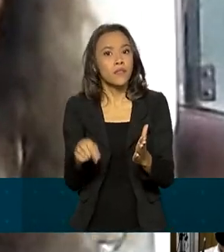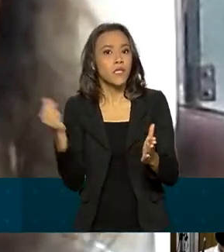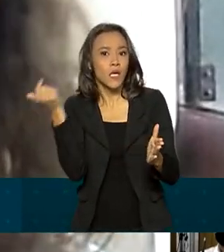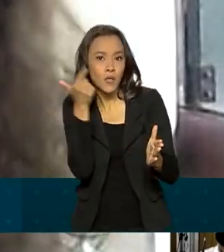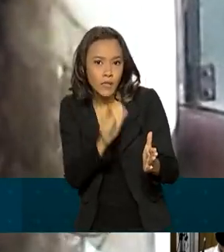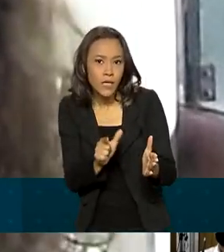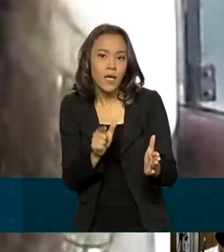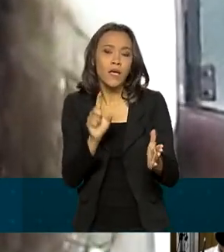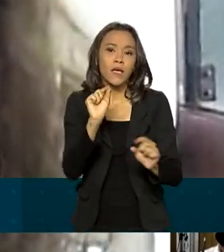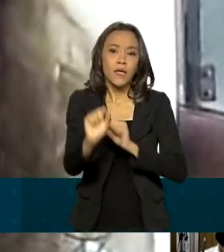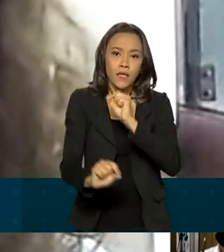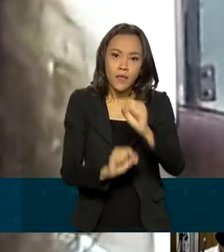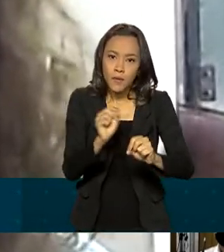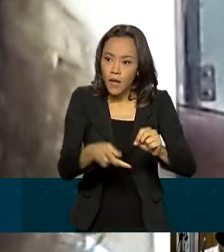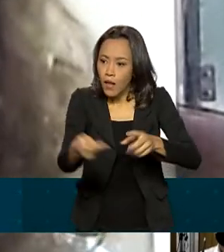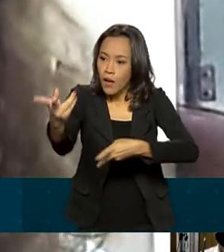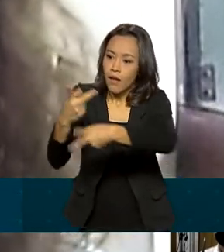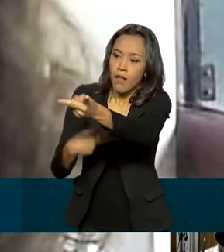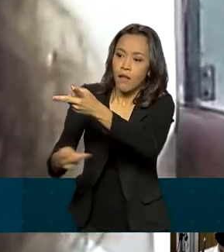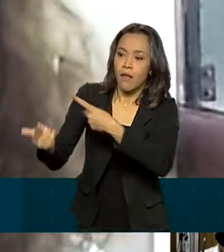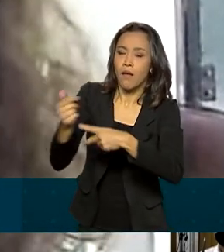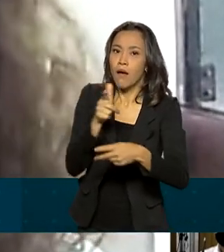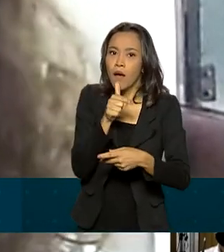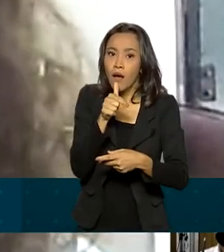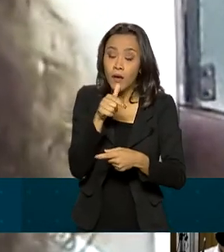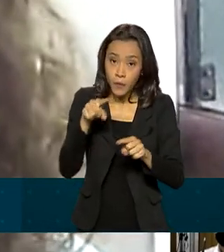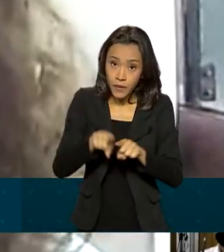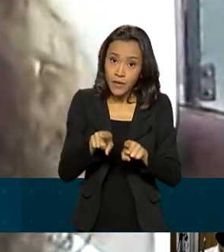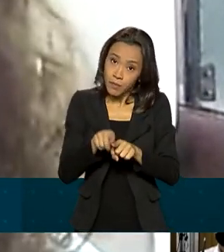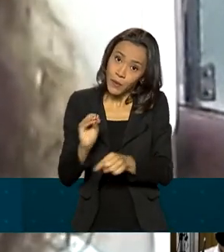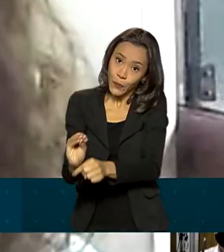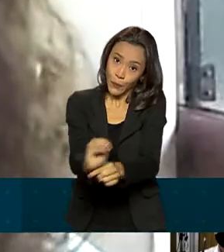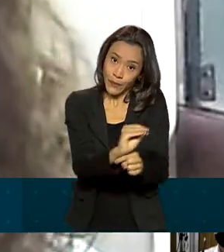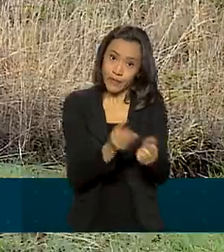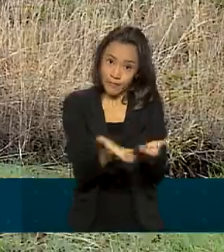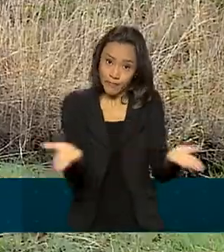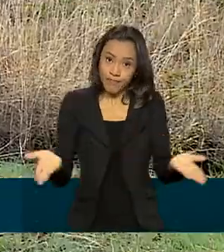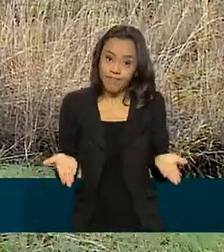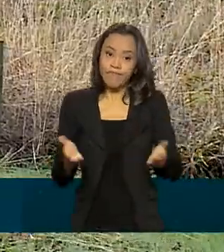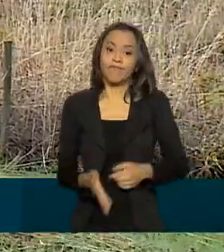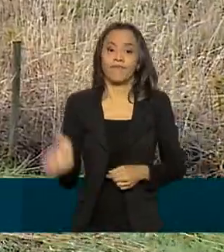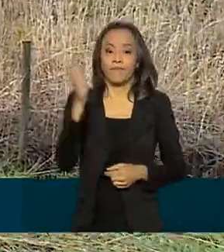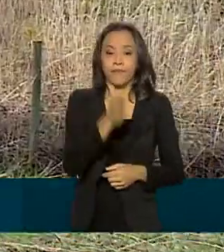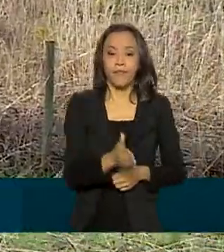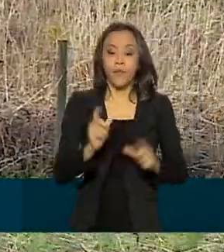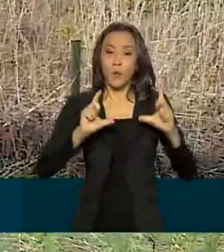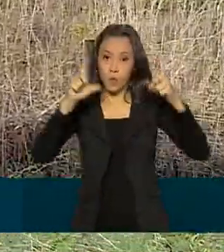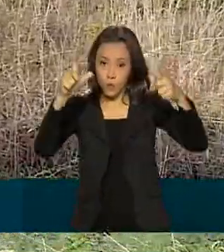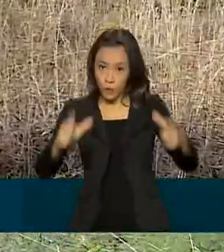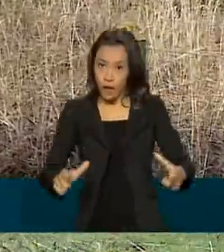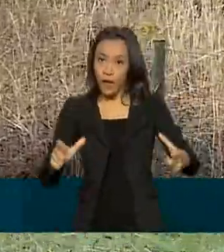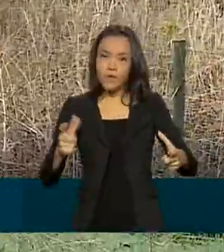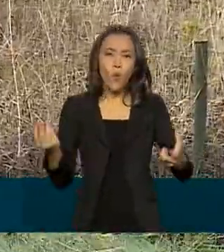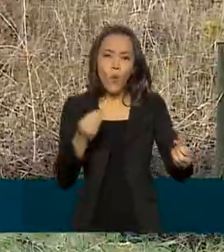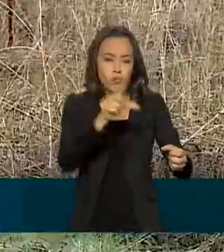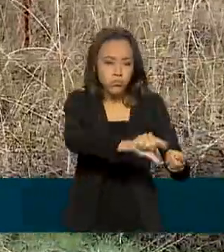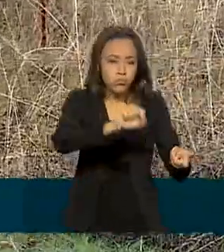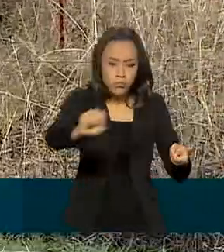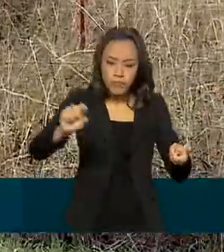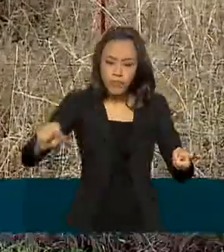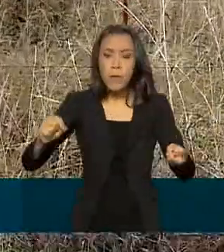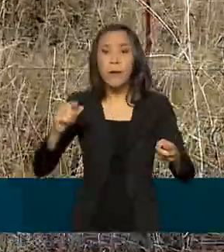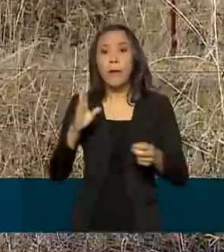e a recarga dos aquíferos EA disponibilidade de armas coleção freático a localidade são definidas em